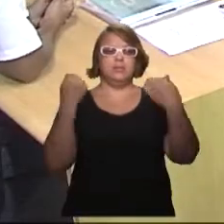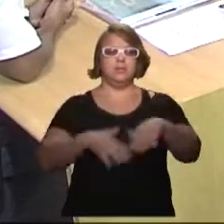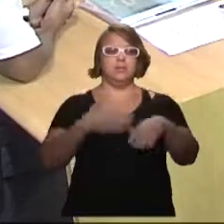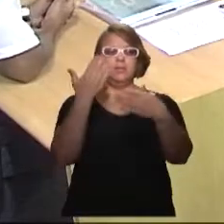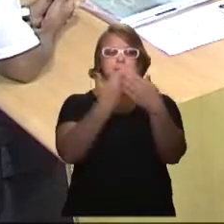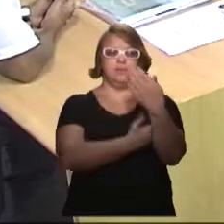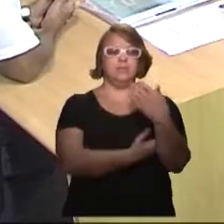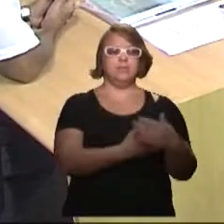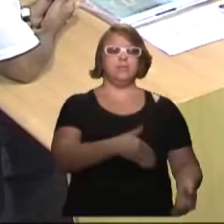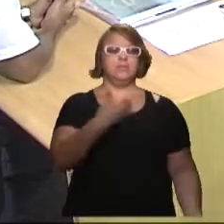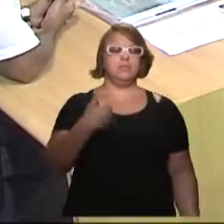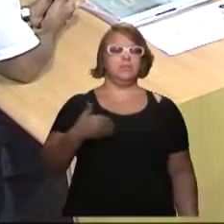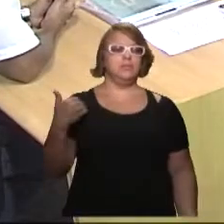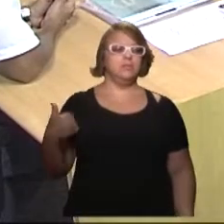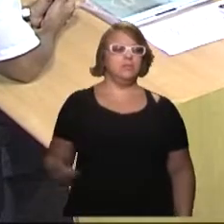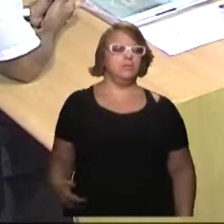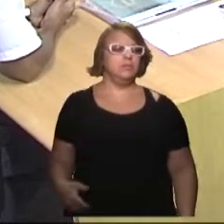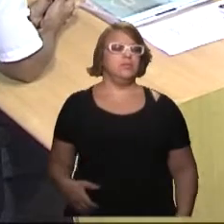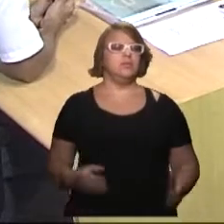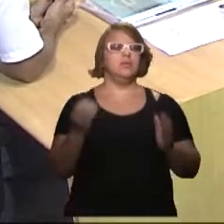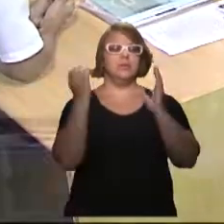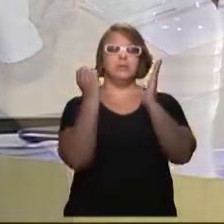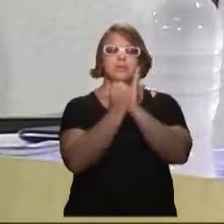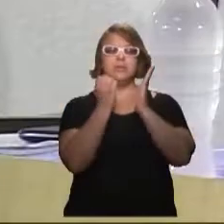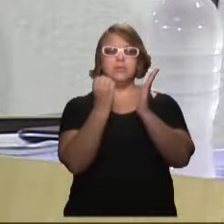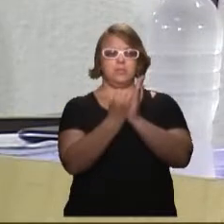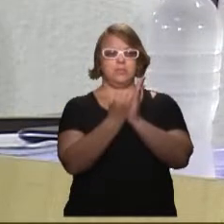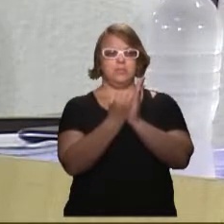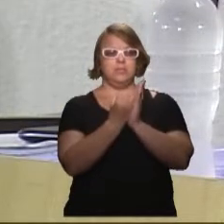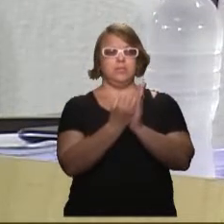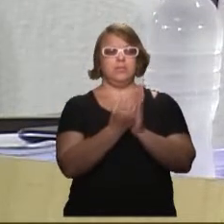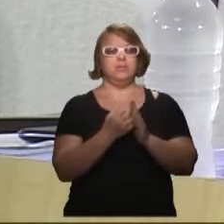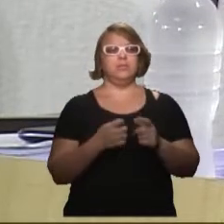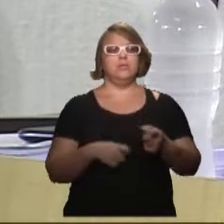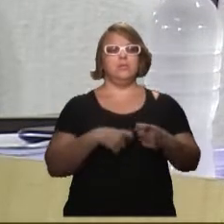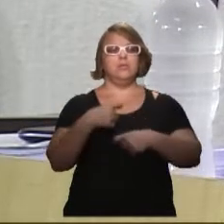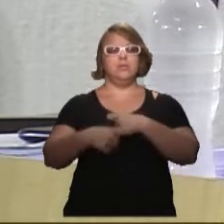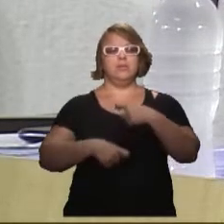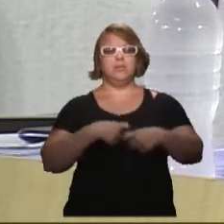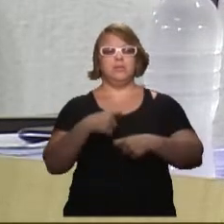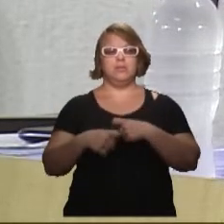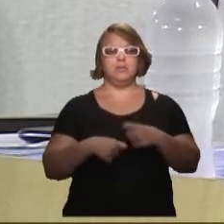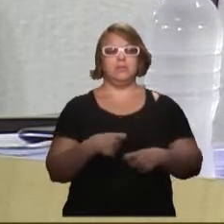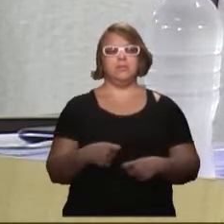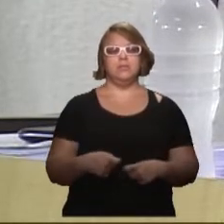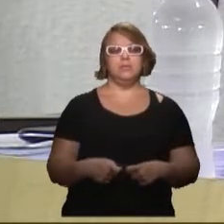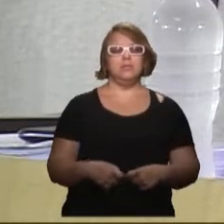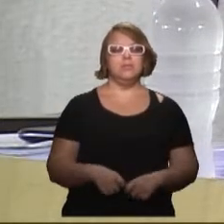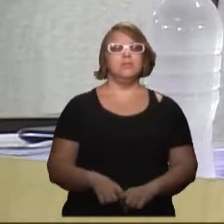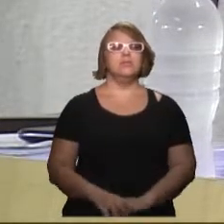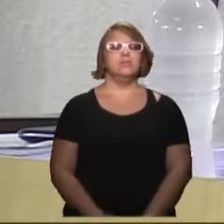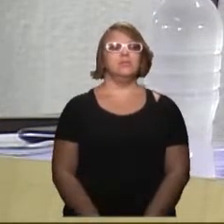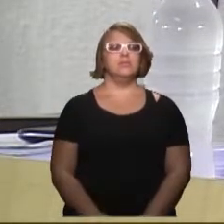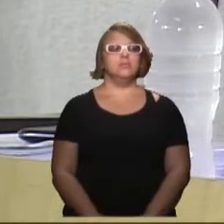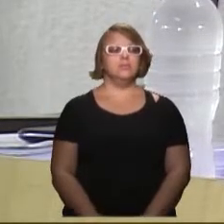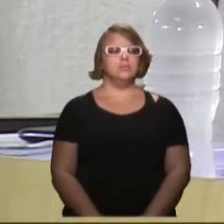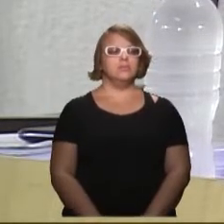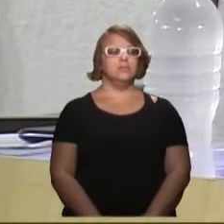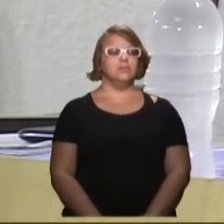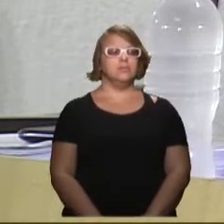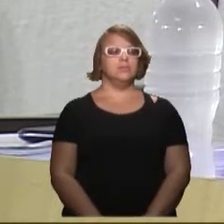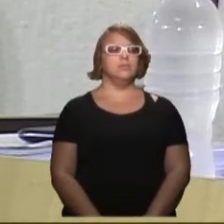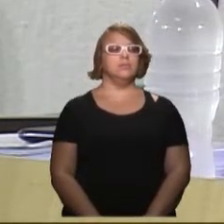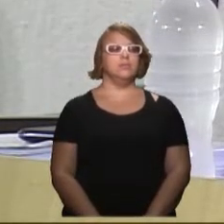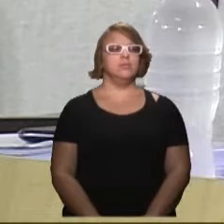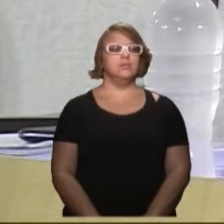1º. Os editais de concurso público dos órgãos da administração direta, das autarquias e das fundações públicas do Poder Executivo,